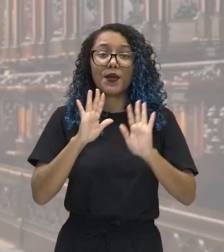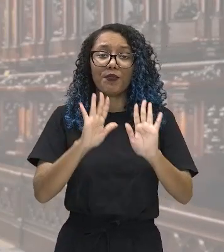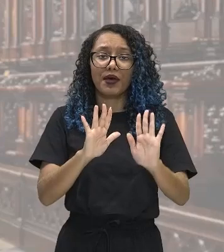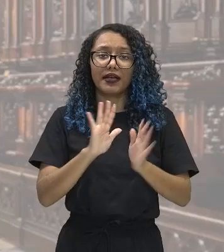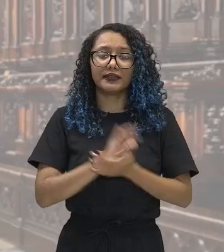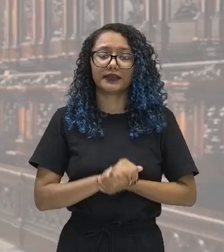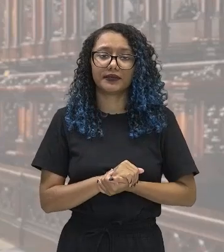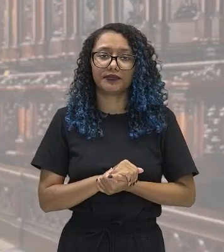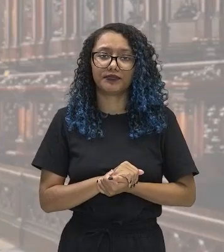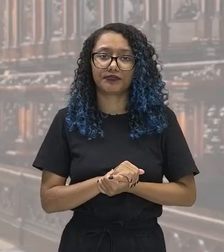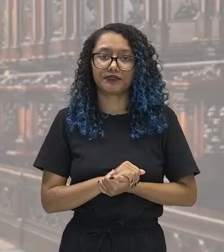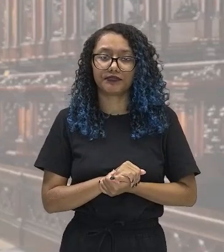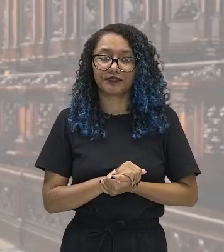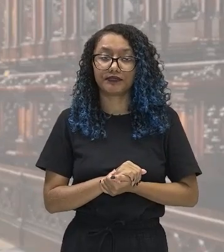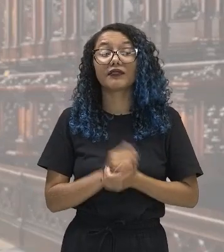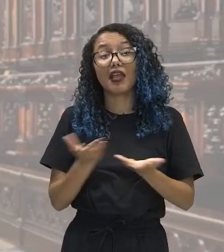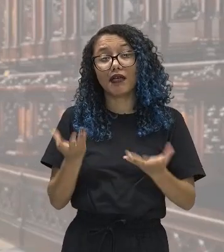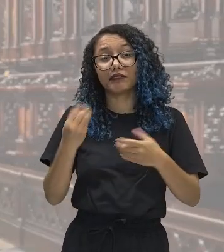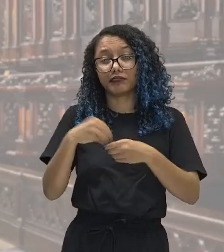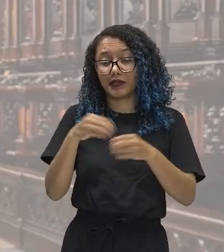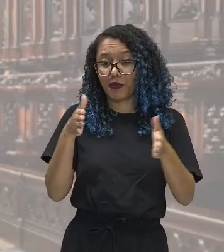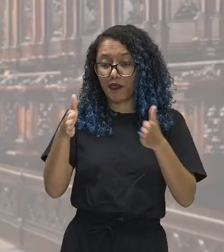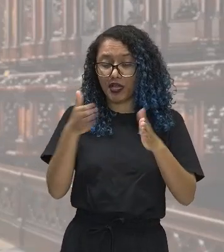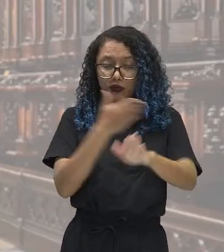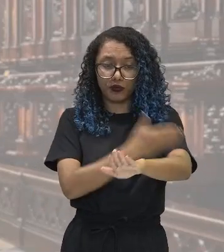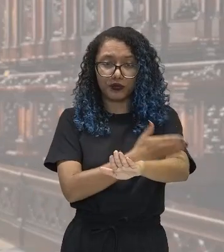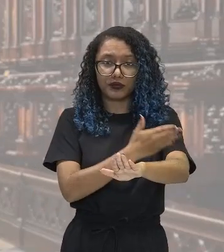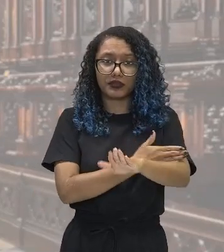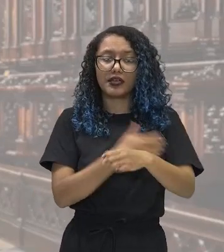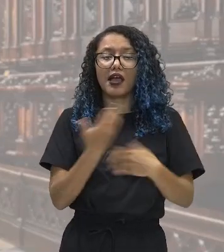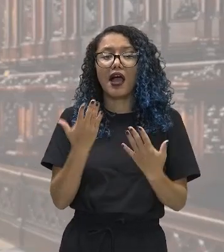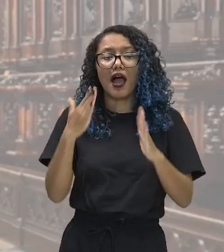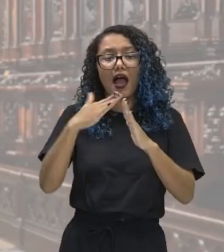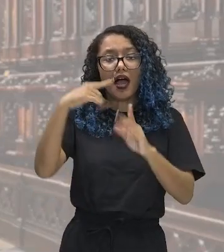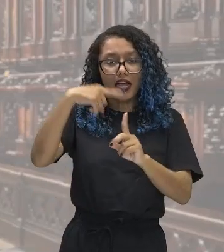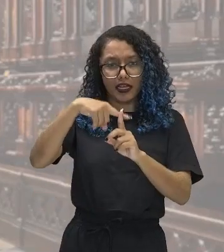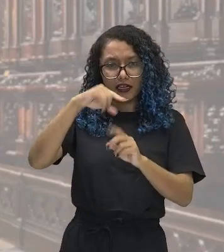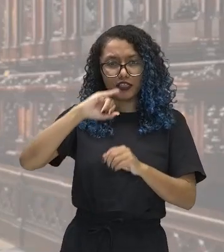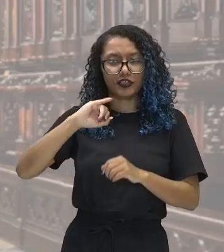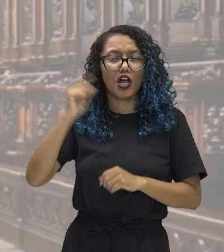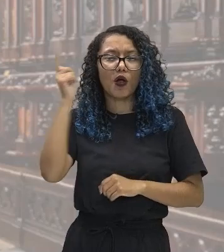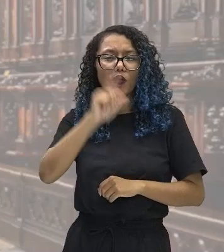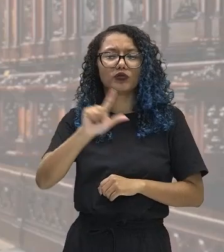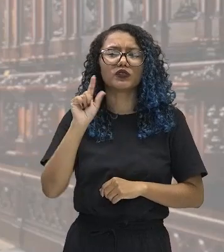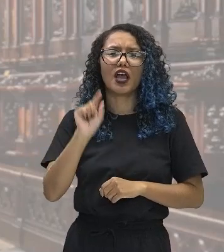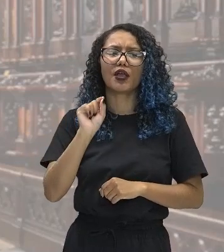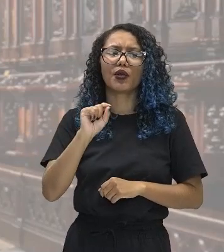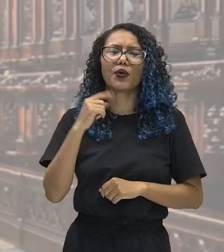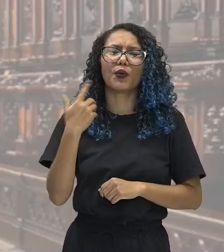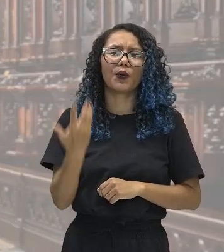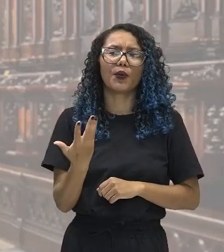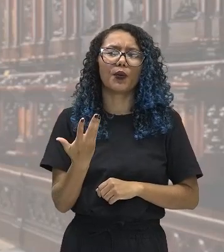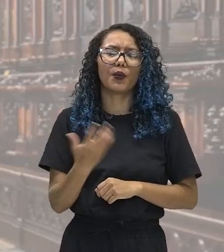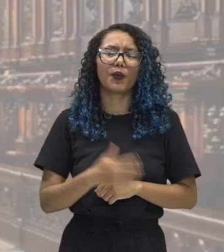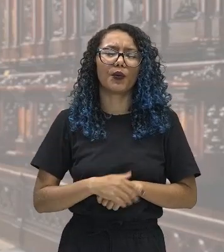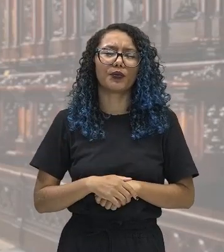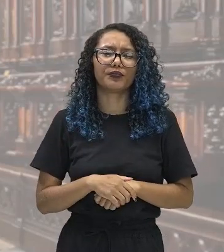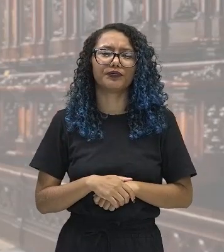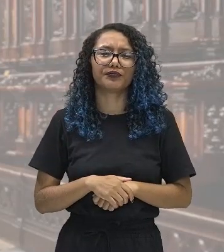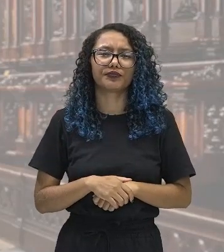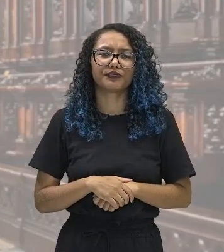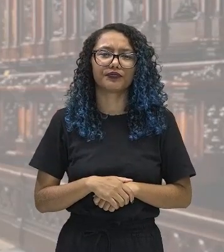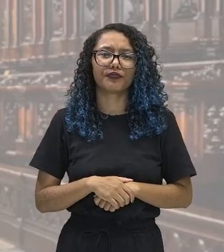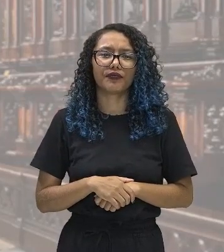do período medieval que a igreja consegue, né, estabelecer-se como